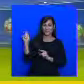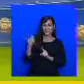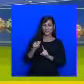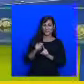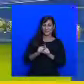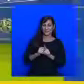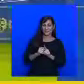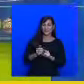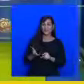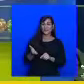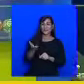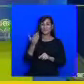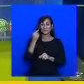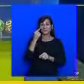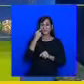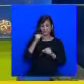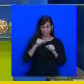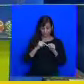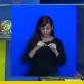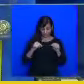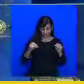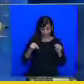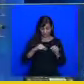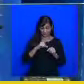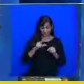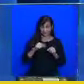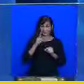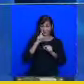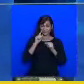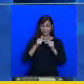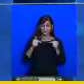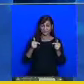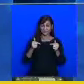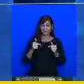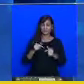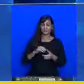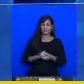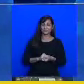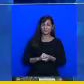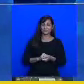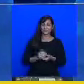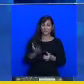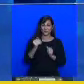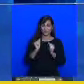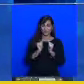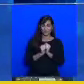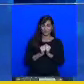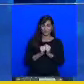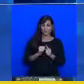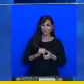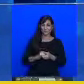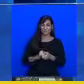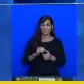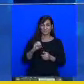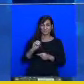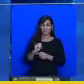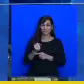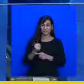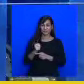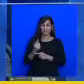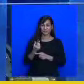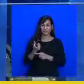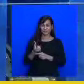abril. Vamos confirmar os números sorteados no dia de sorte. Confira comigo.